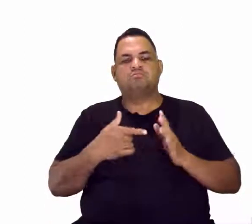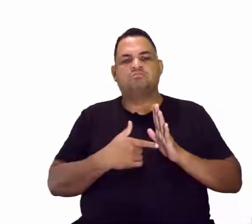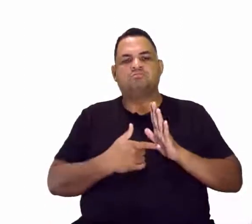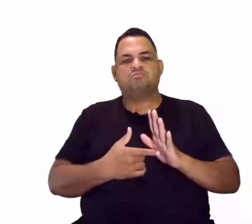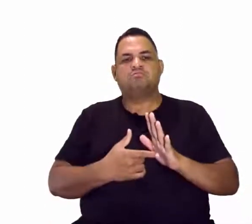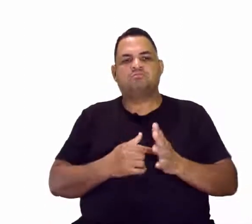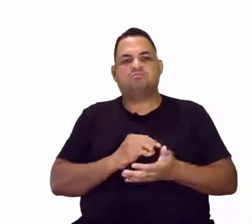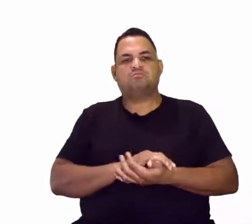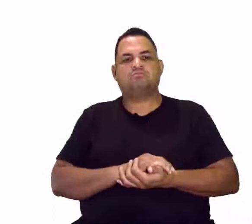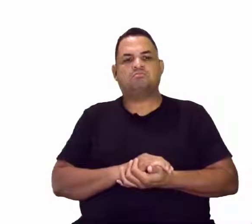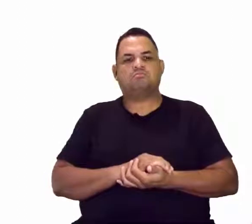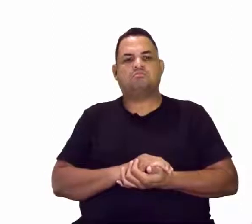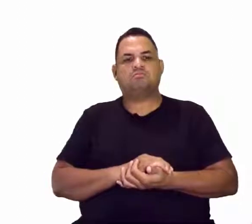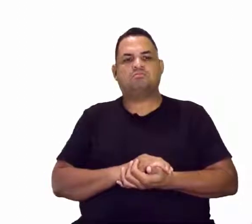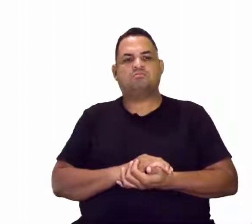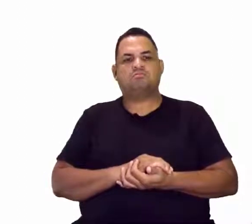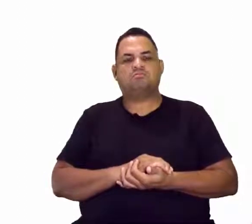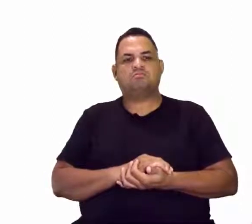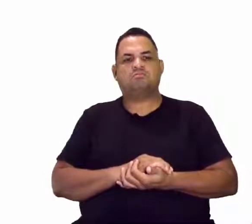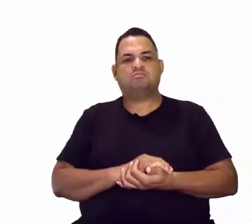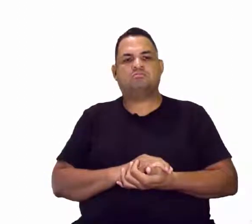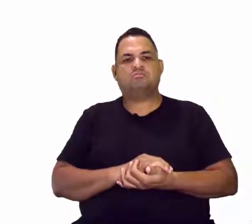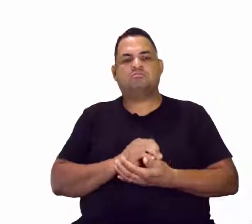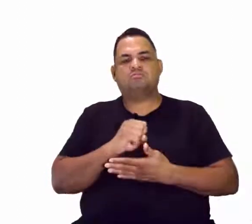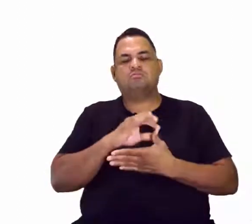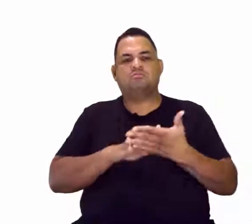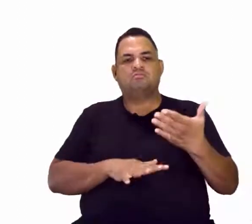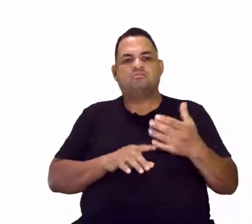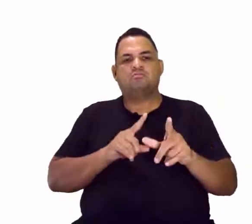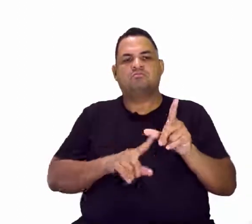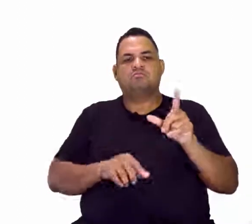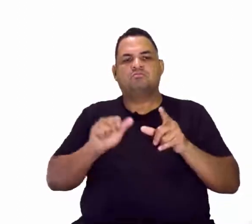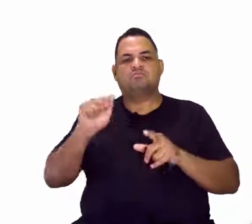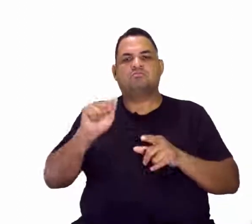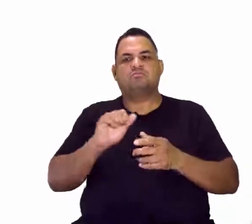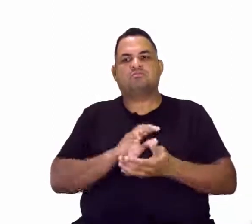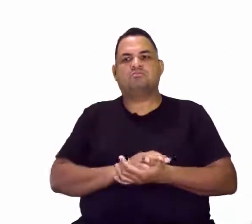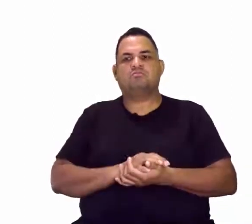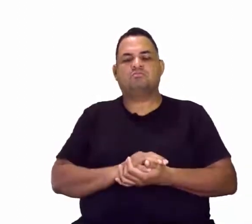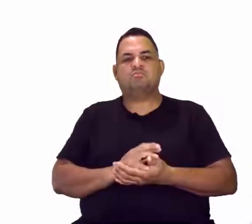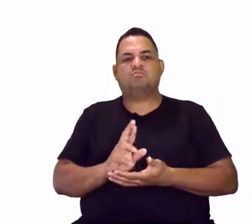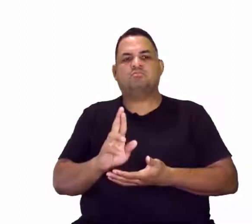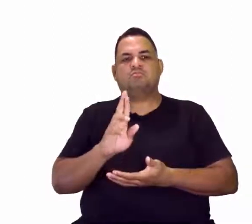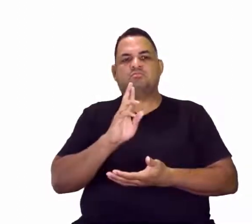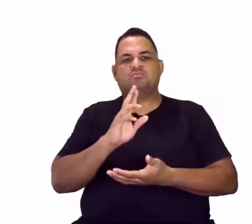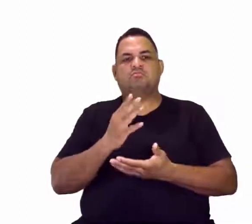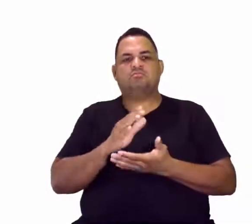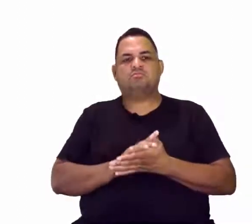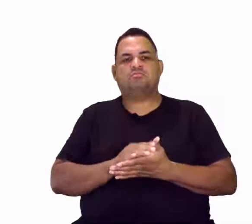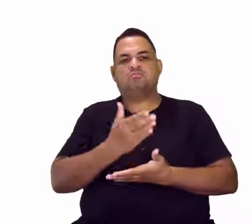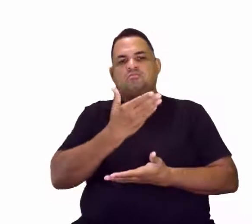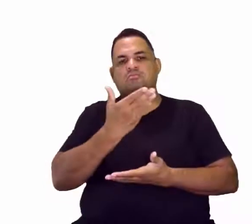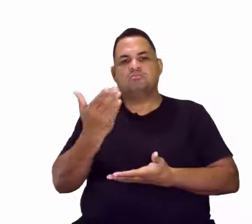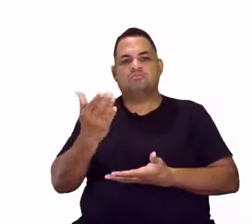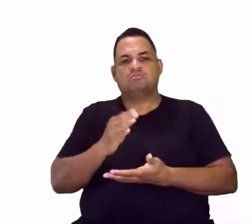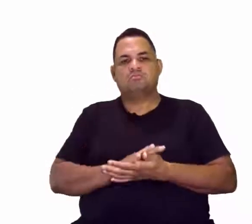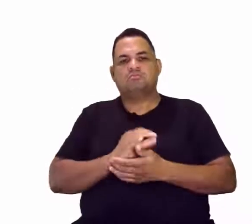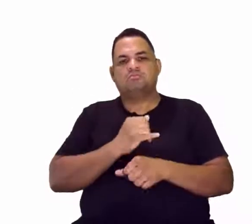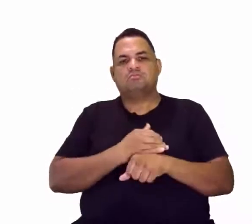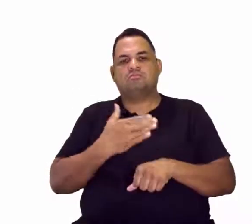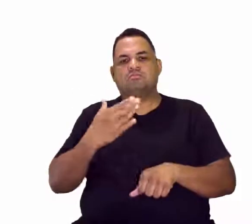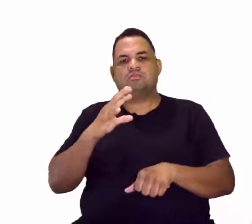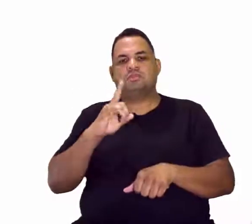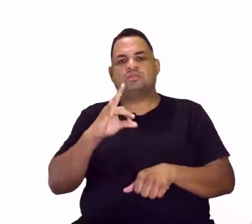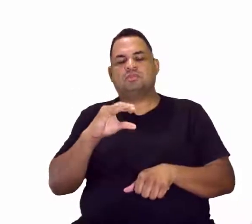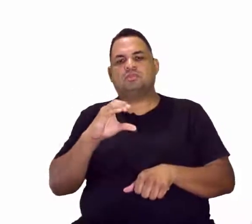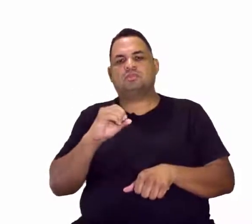representa certinho é a alternativa A. Olha só os nomes. O ácido muriático é conhecido como